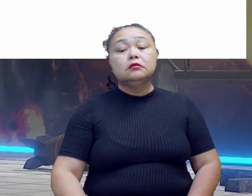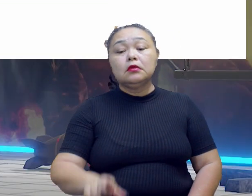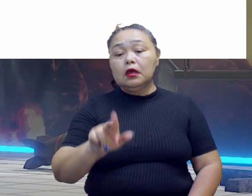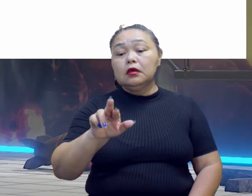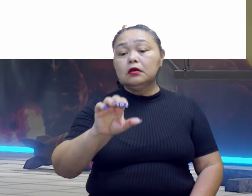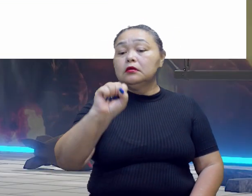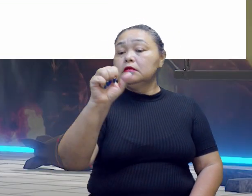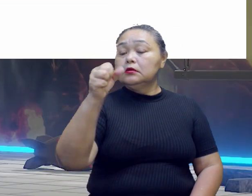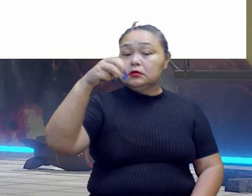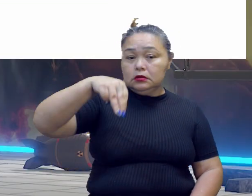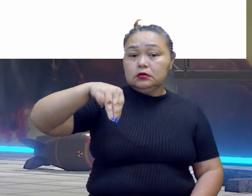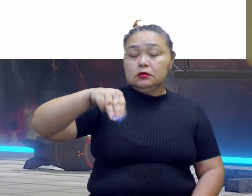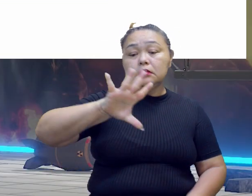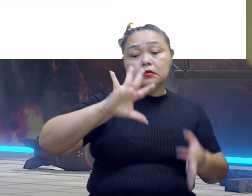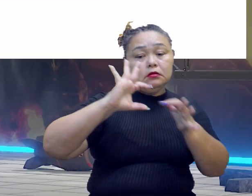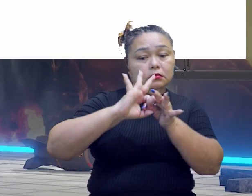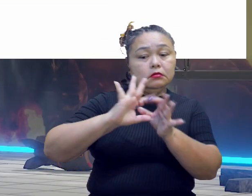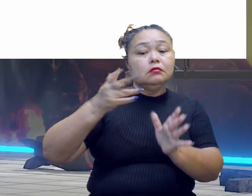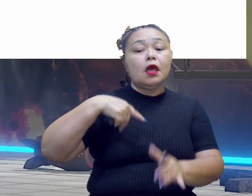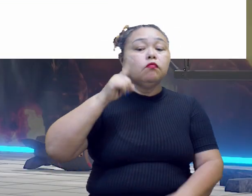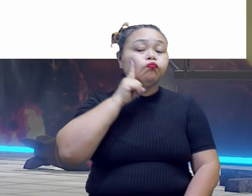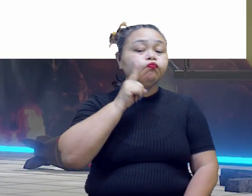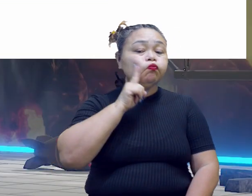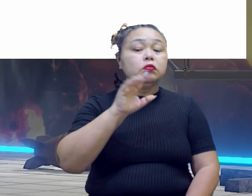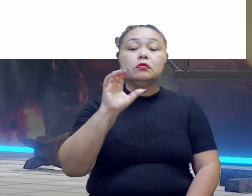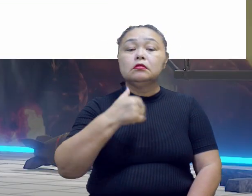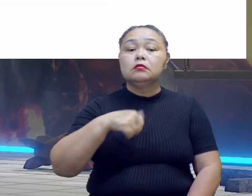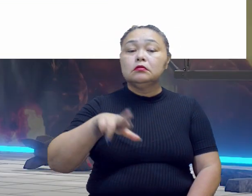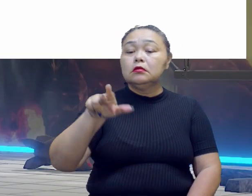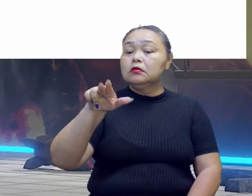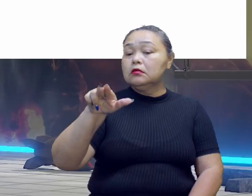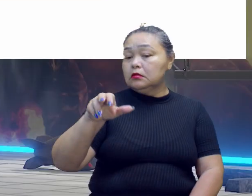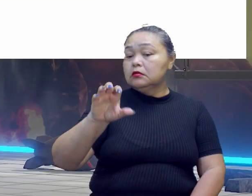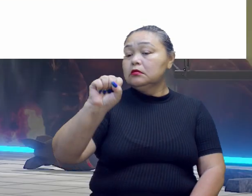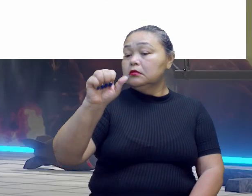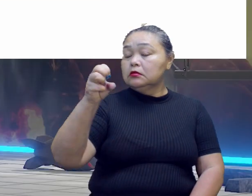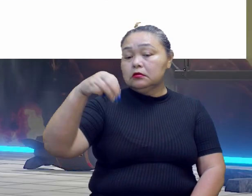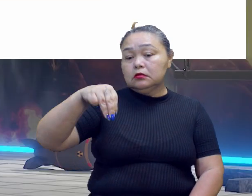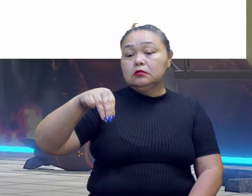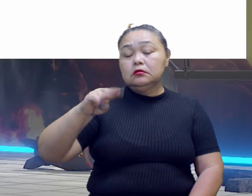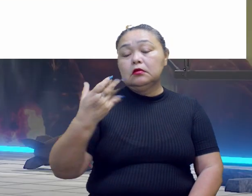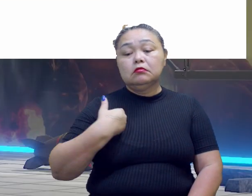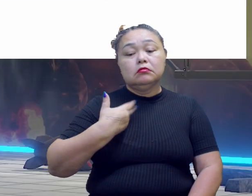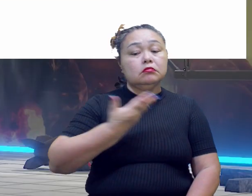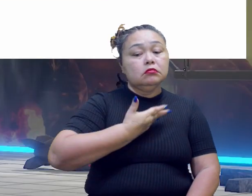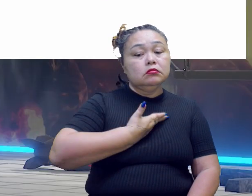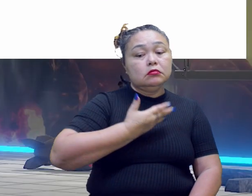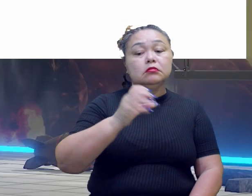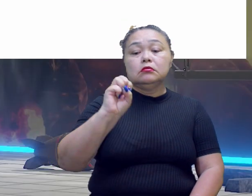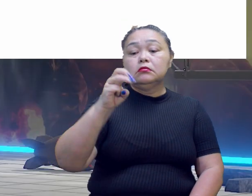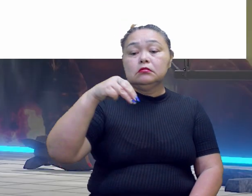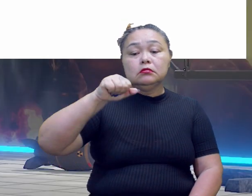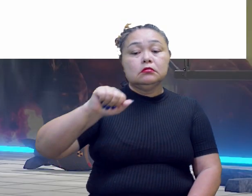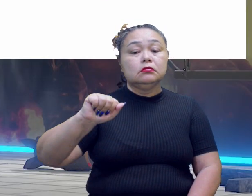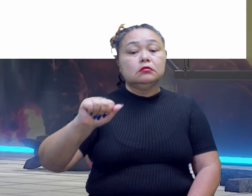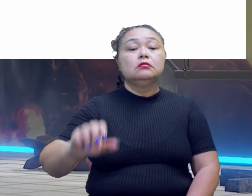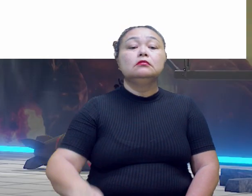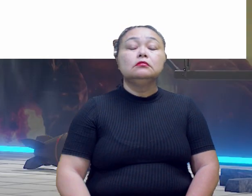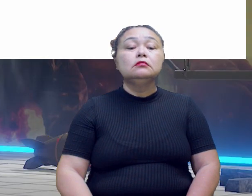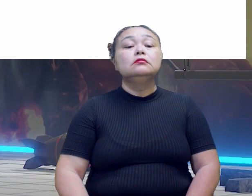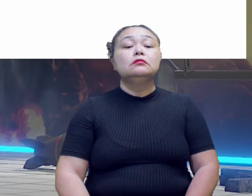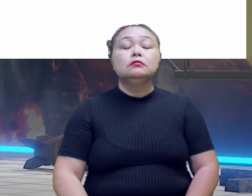irmão, Sun, que é relacionado aos Estados Unidos. Meu grande irmão norte-americano, meu grande irmão nos Estados Unidos. Brother